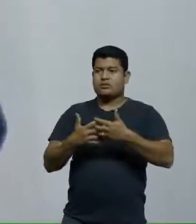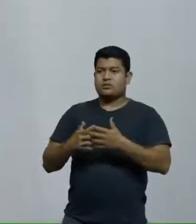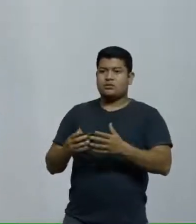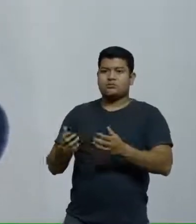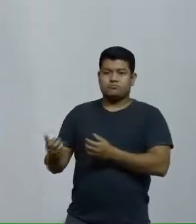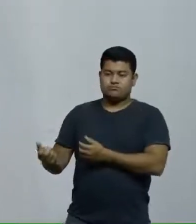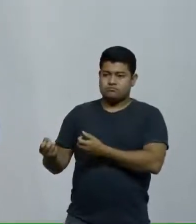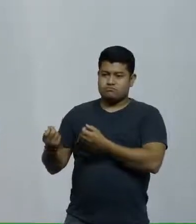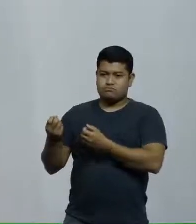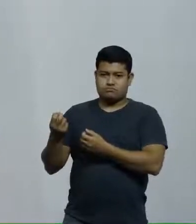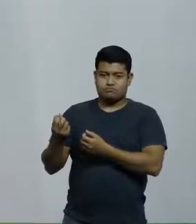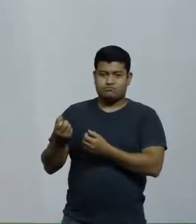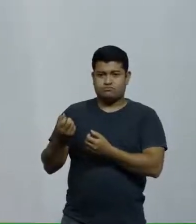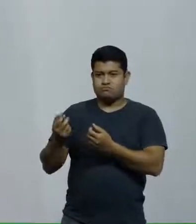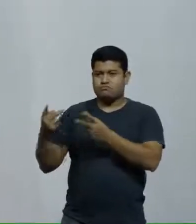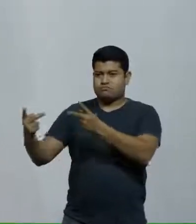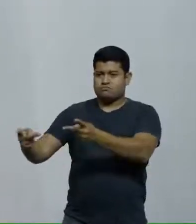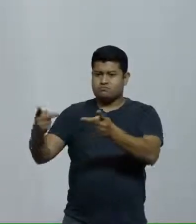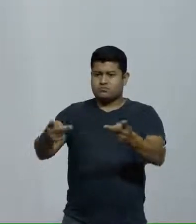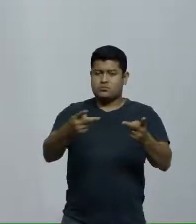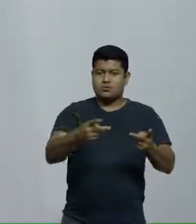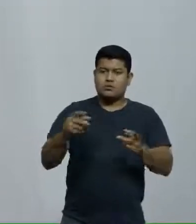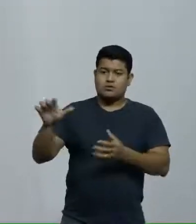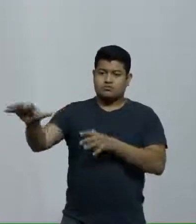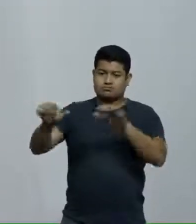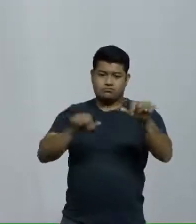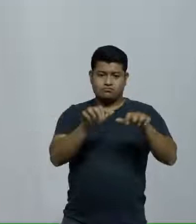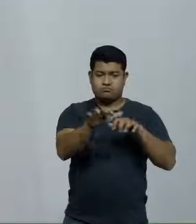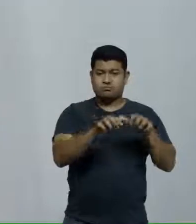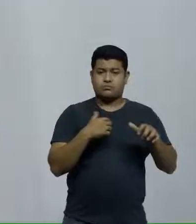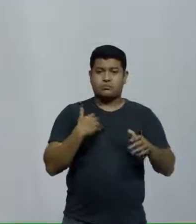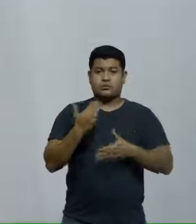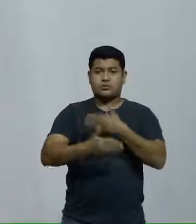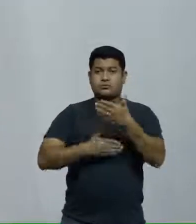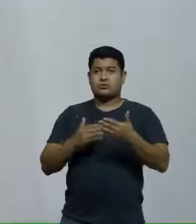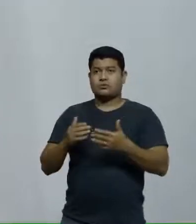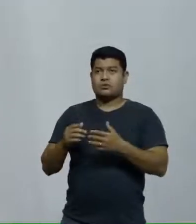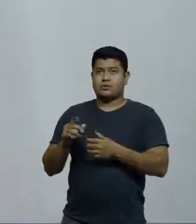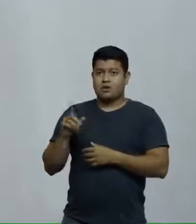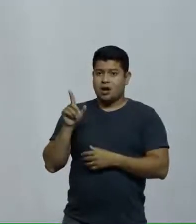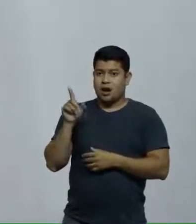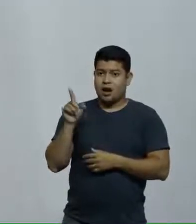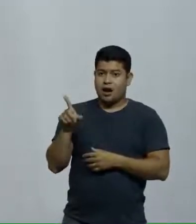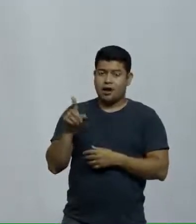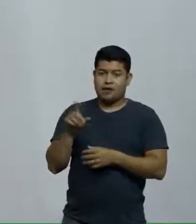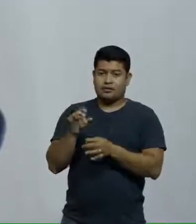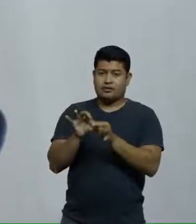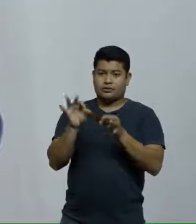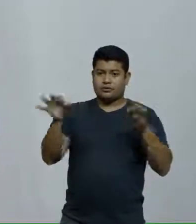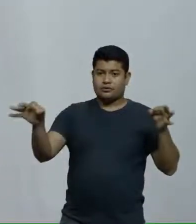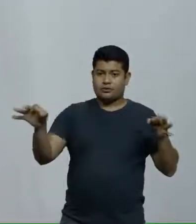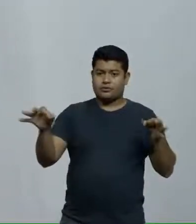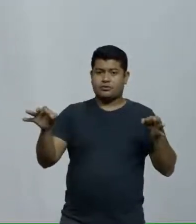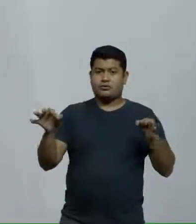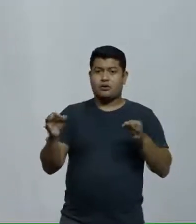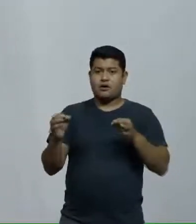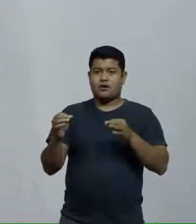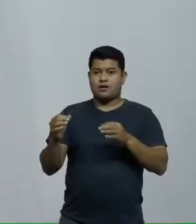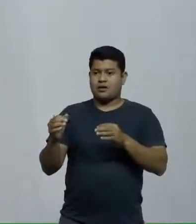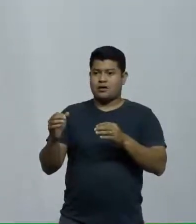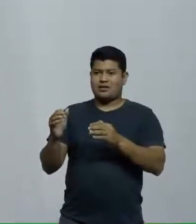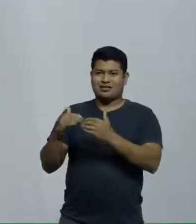nossa câmara. Foi feito ano passado, então, uma câmara frigorífica no interior aqui da sede do Inmetro, em São